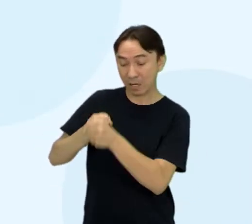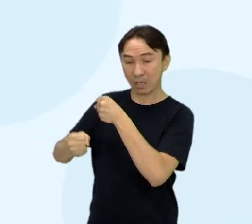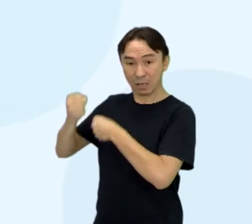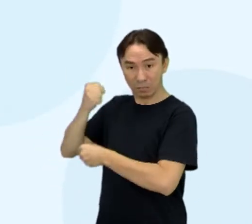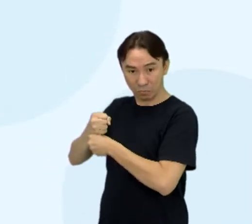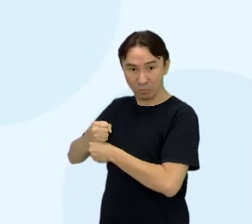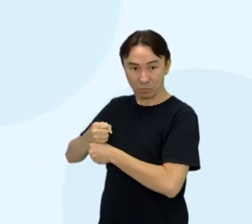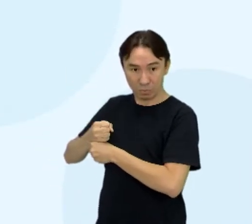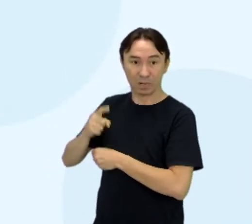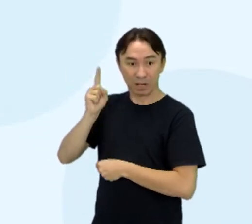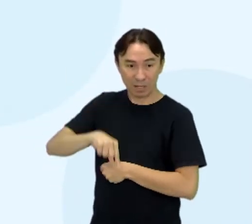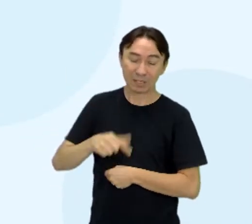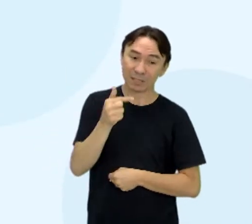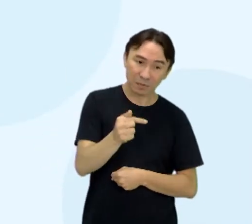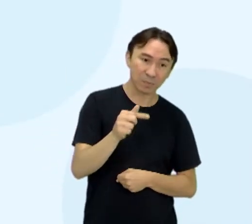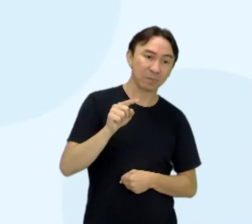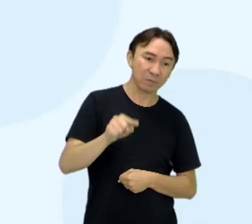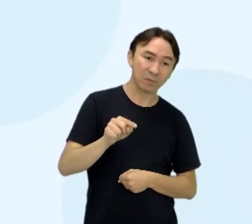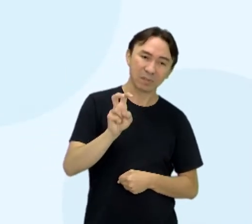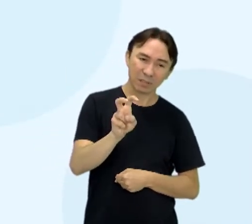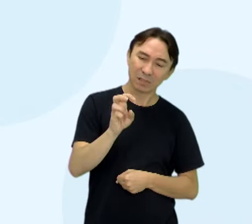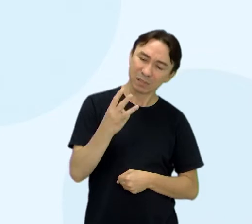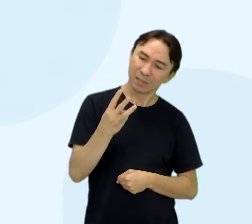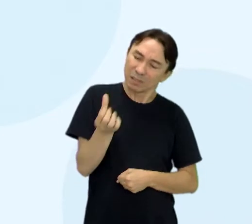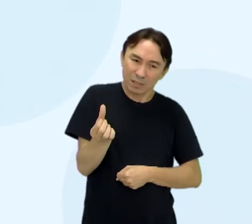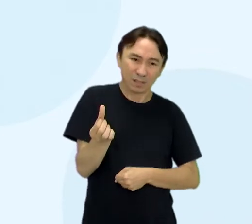7.536 quilômetros quadrados? Veja, se